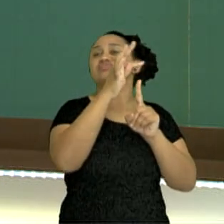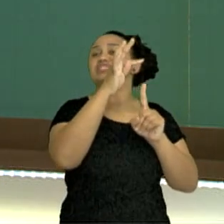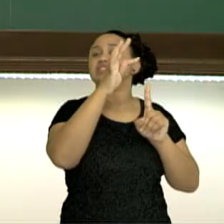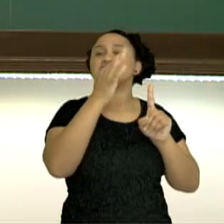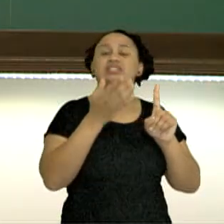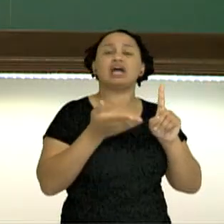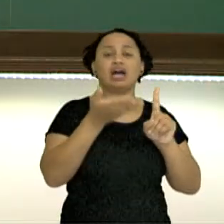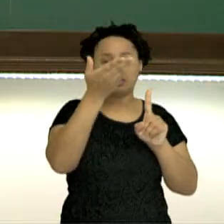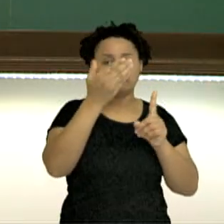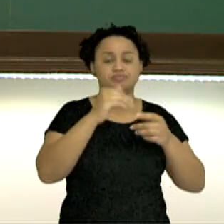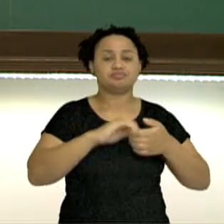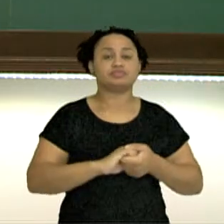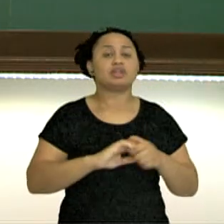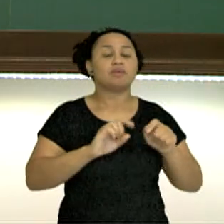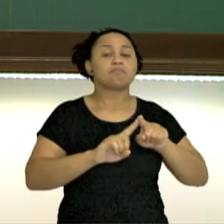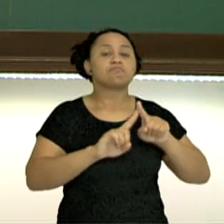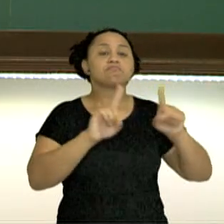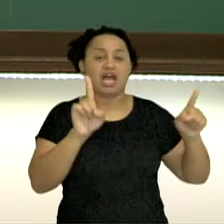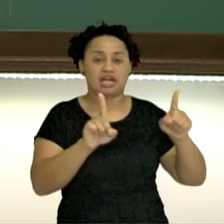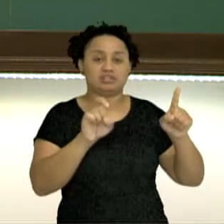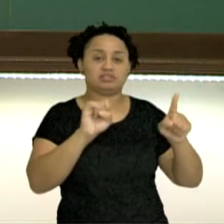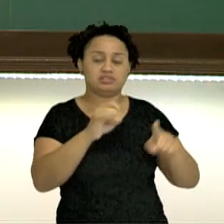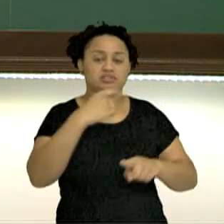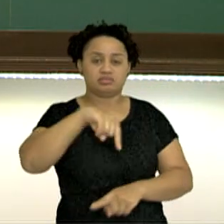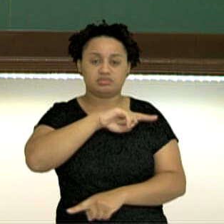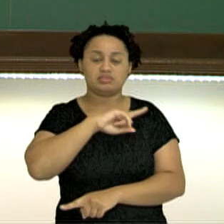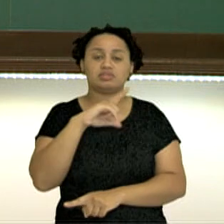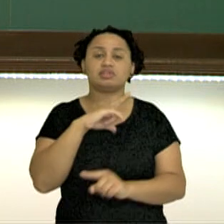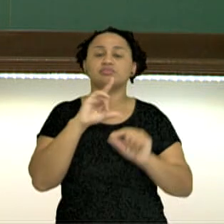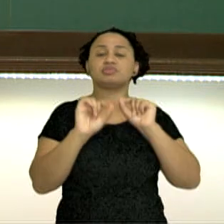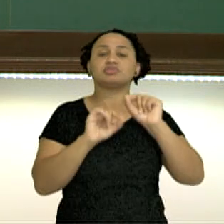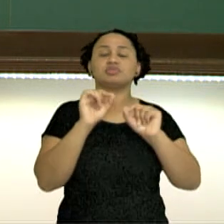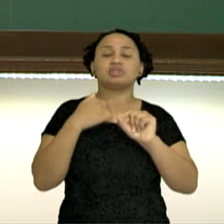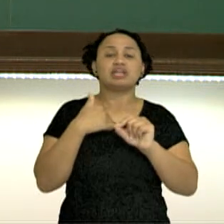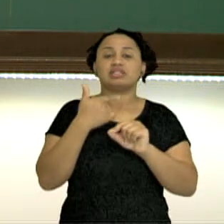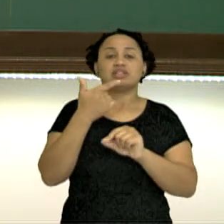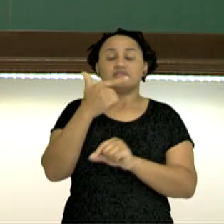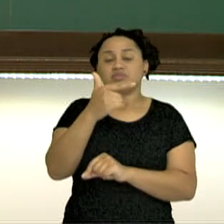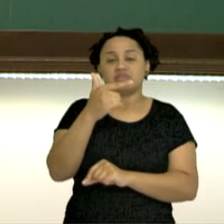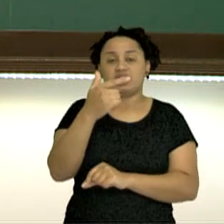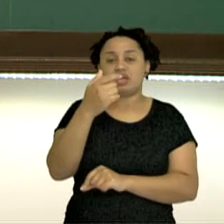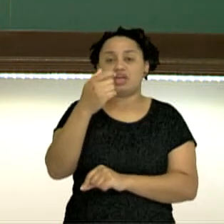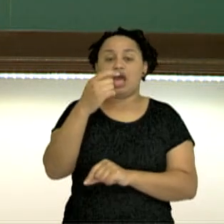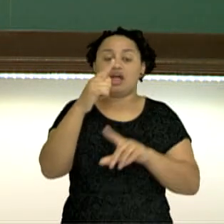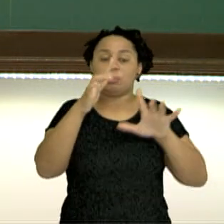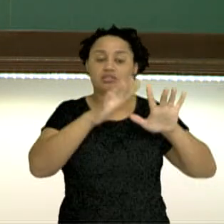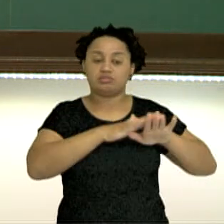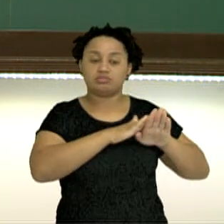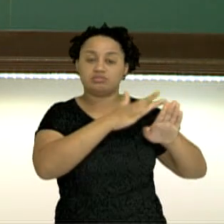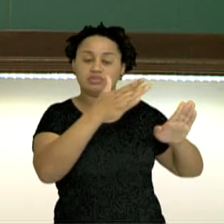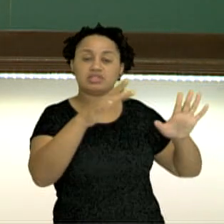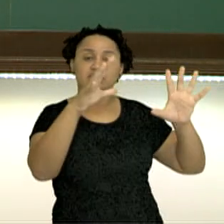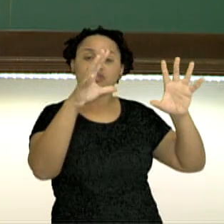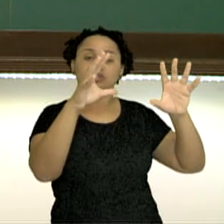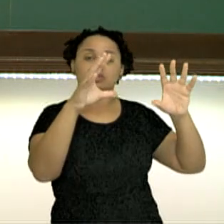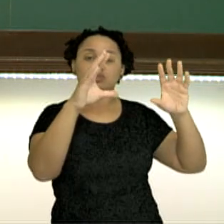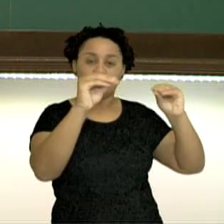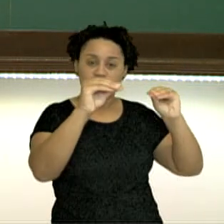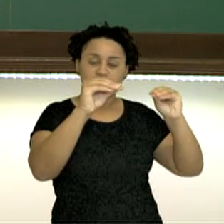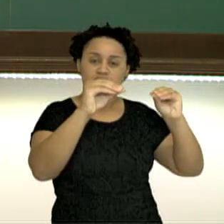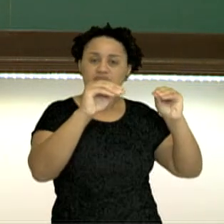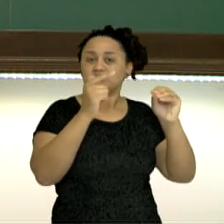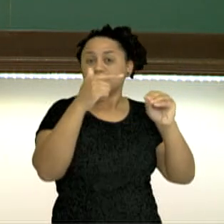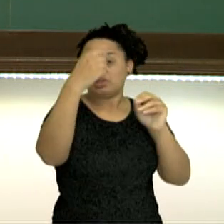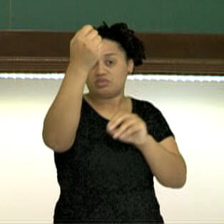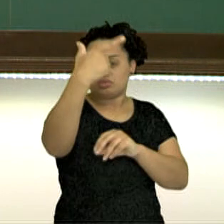elevados. Agora, quando nós temos a retirada da luz solar, quando nós temos o anoitecer, essa mesma areia que se